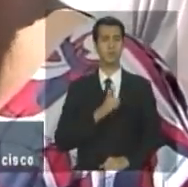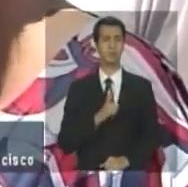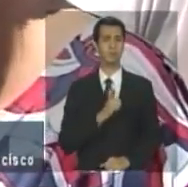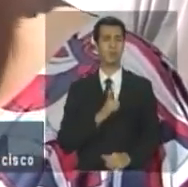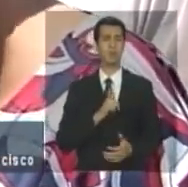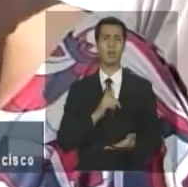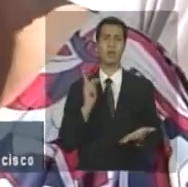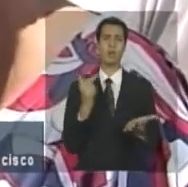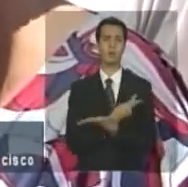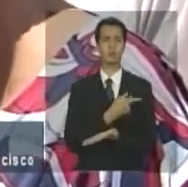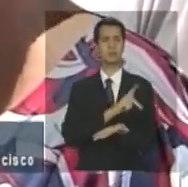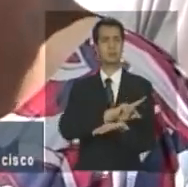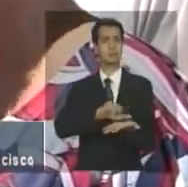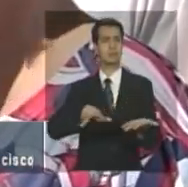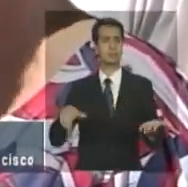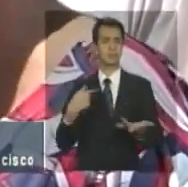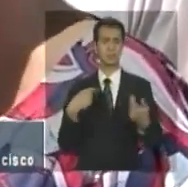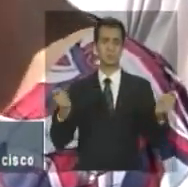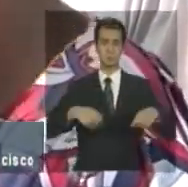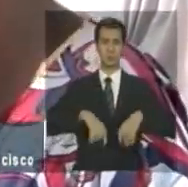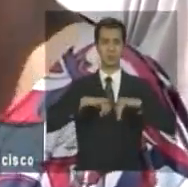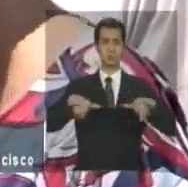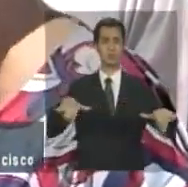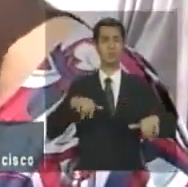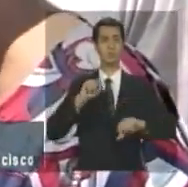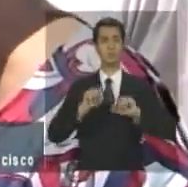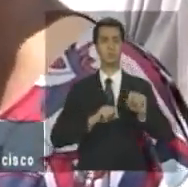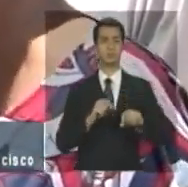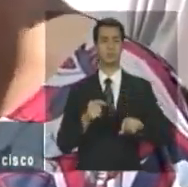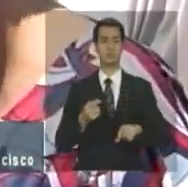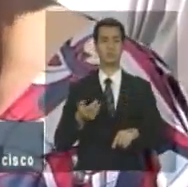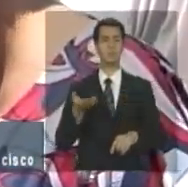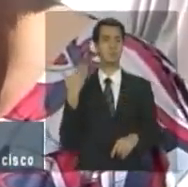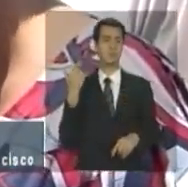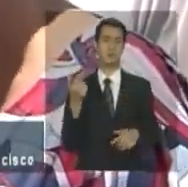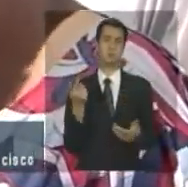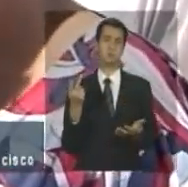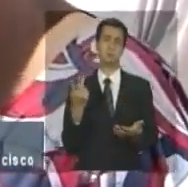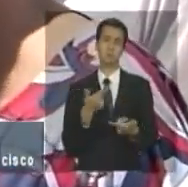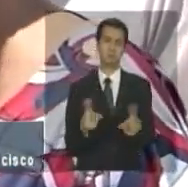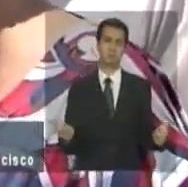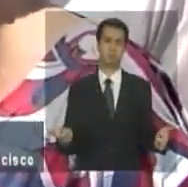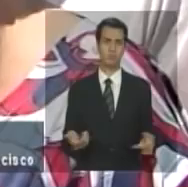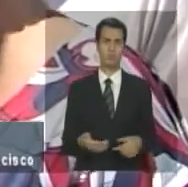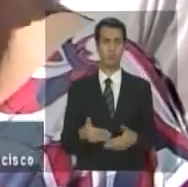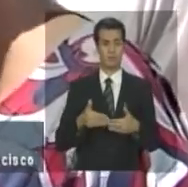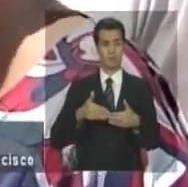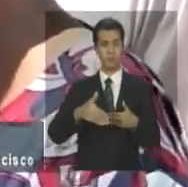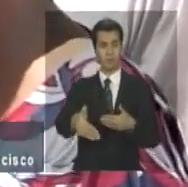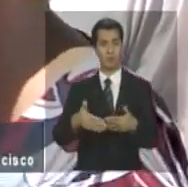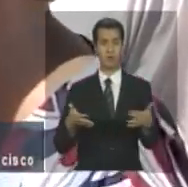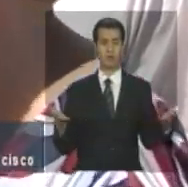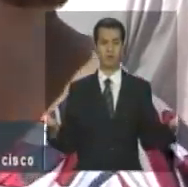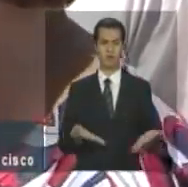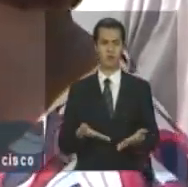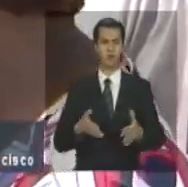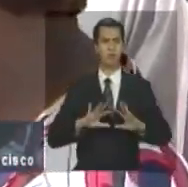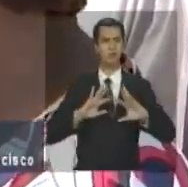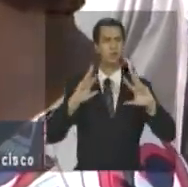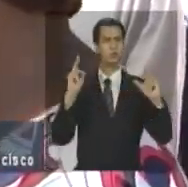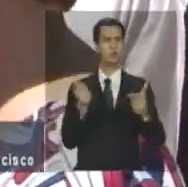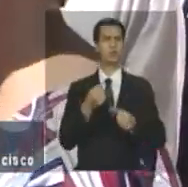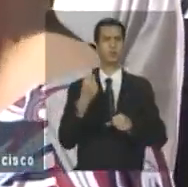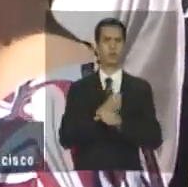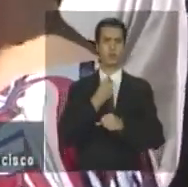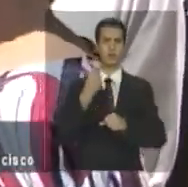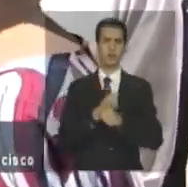te dizer, de forma muito sintética, que em parte não vinha acontecendo, não. E daqui para frente, todas as obras, não é só